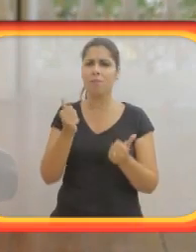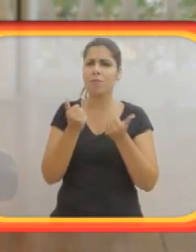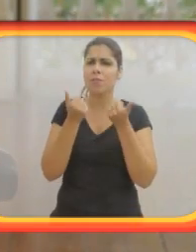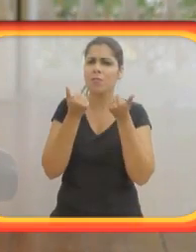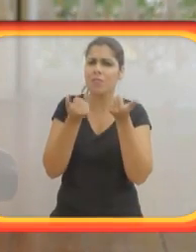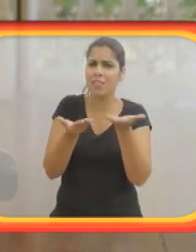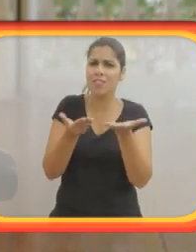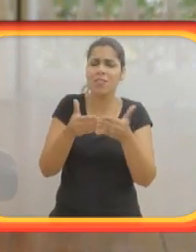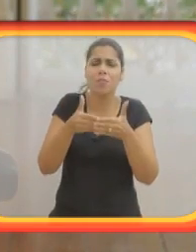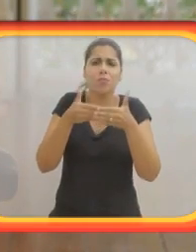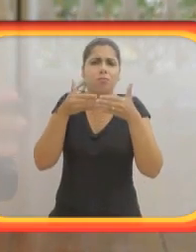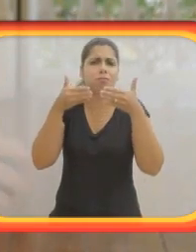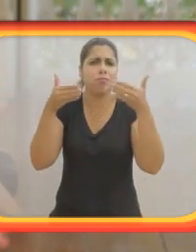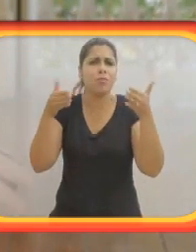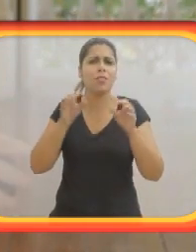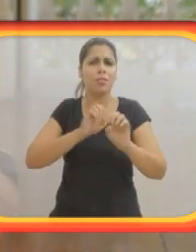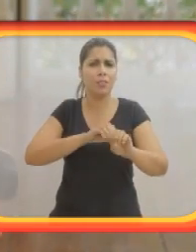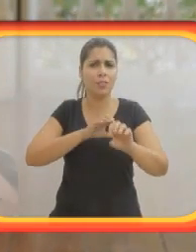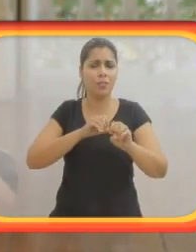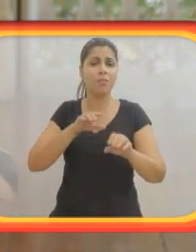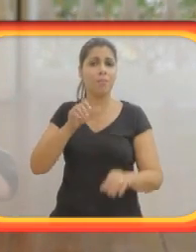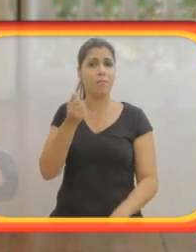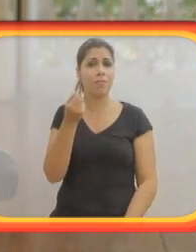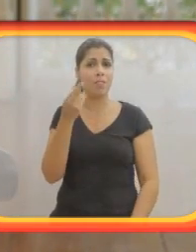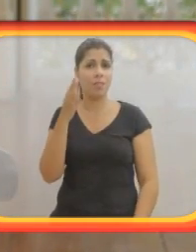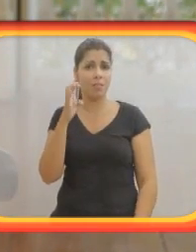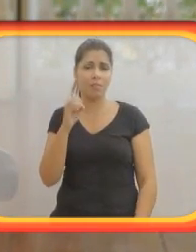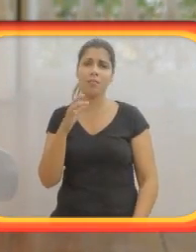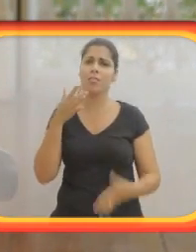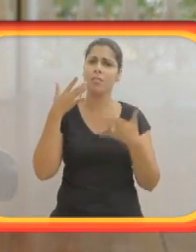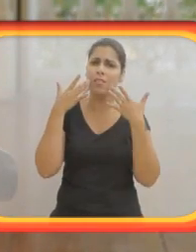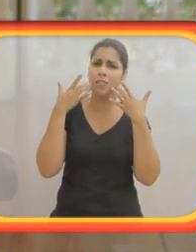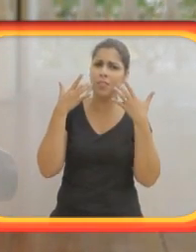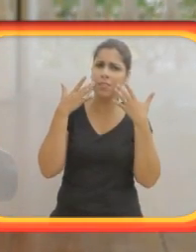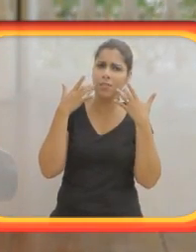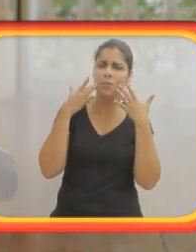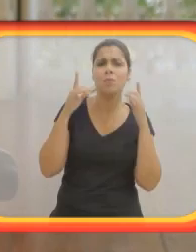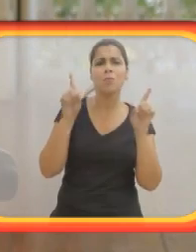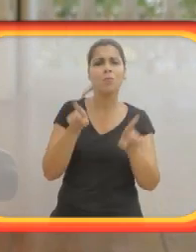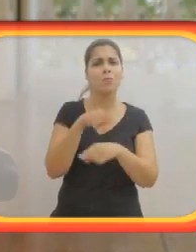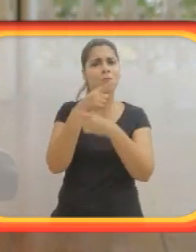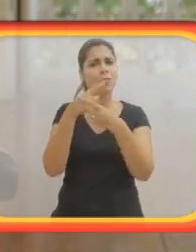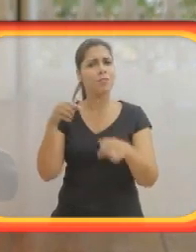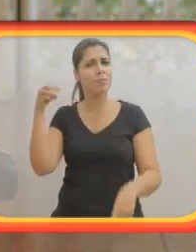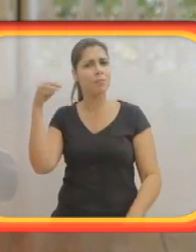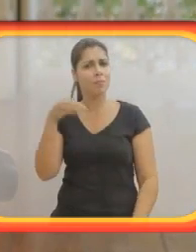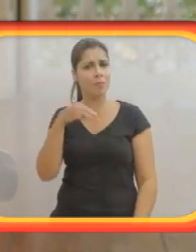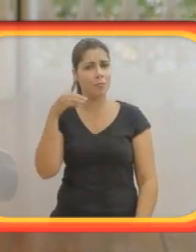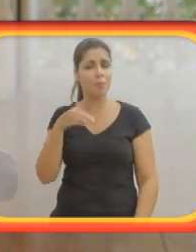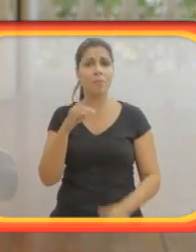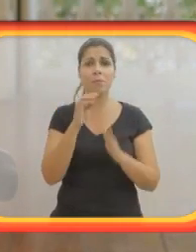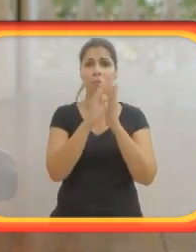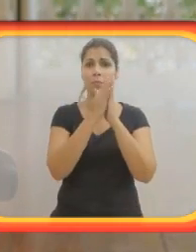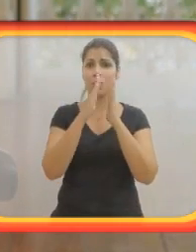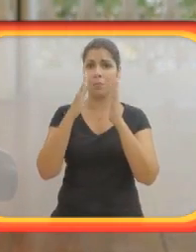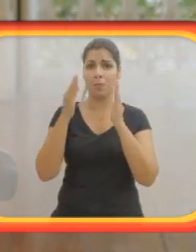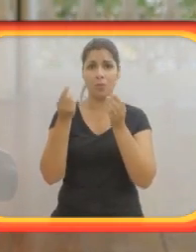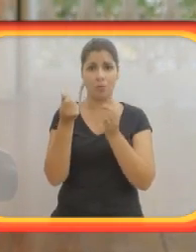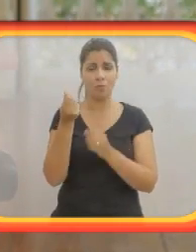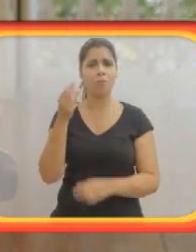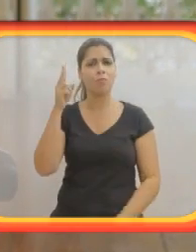Unirio oferece um leque muito grande de licenciaturas. Licenciatura em arte, teatro, música,